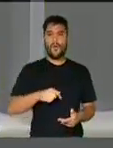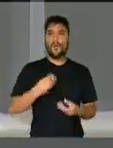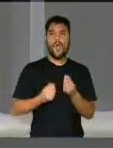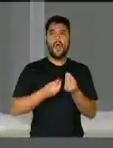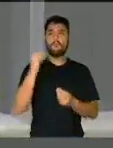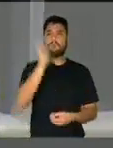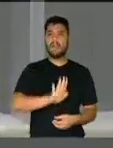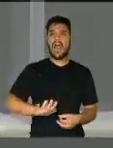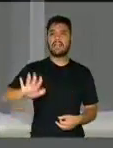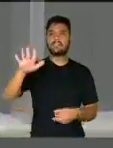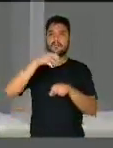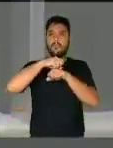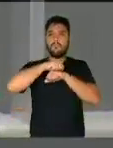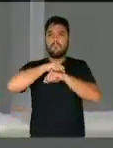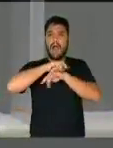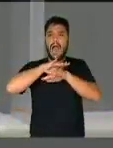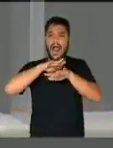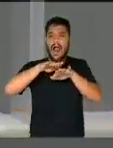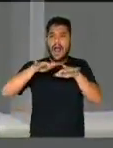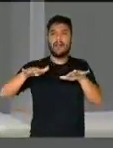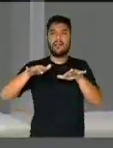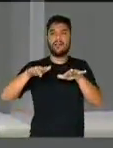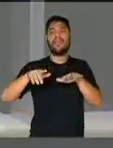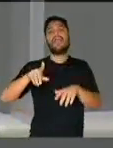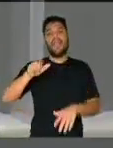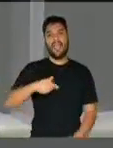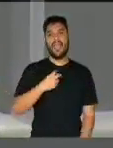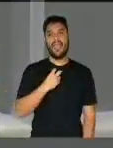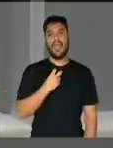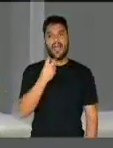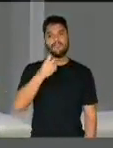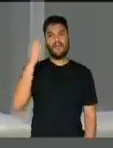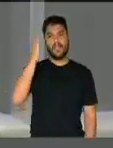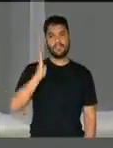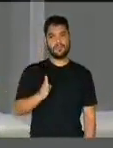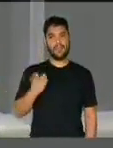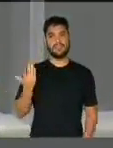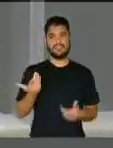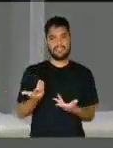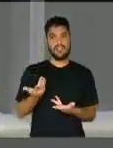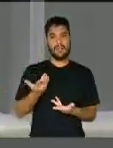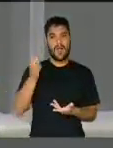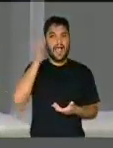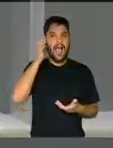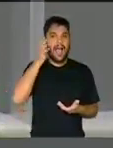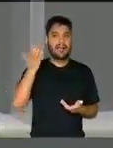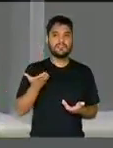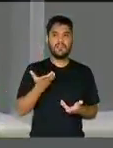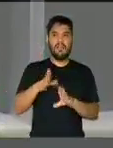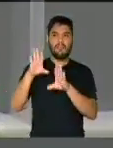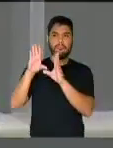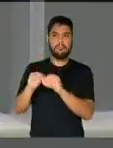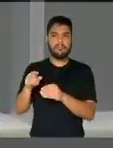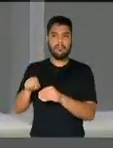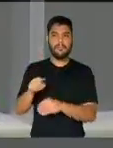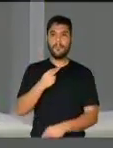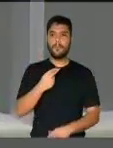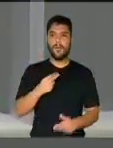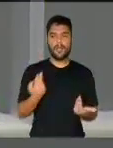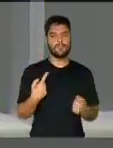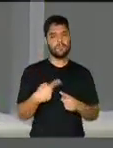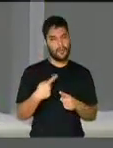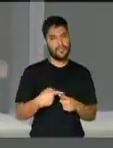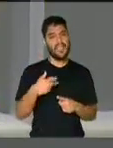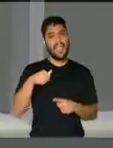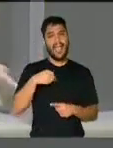povo brasileiro. Um dos instrumentos mais importantes é a própria voz do Brasil, e nós não podemos deixar calar, porque é um instrumento que fala ao